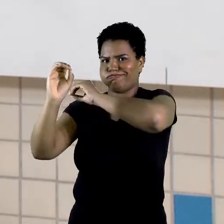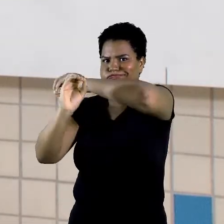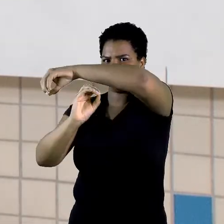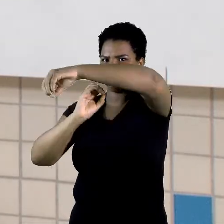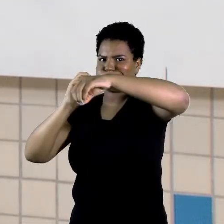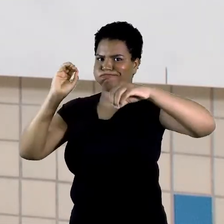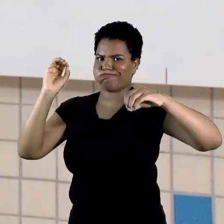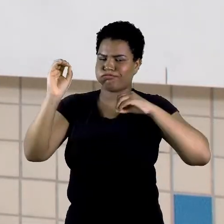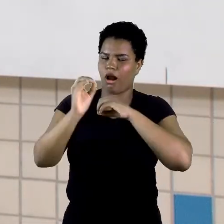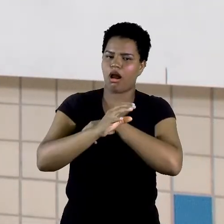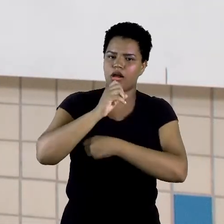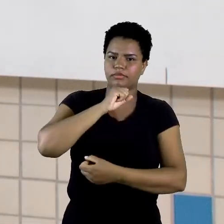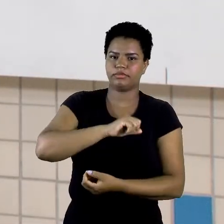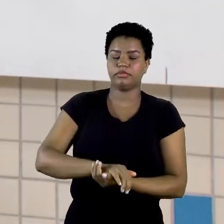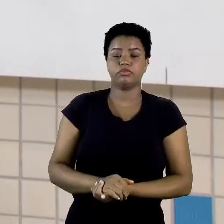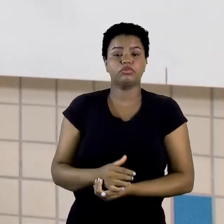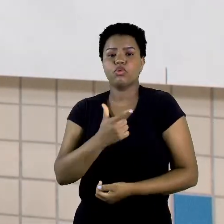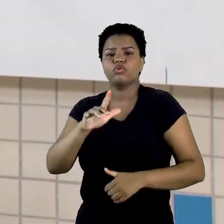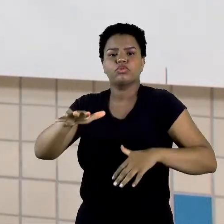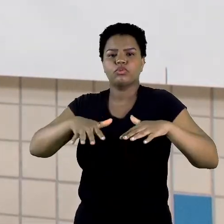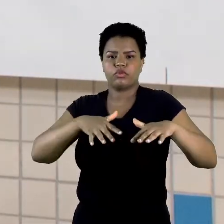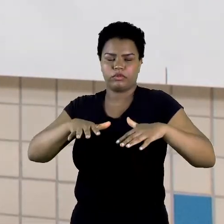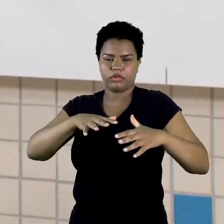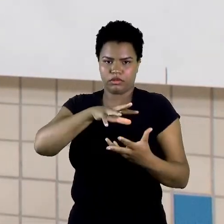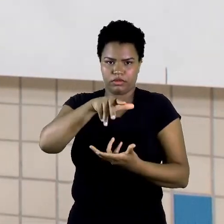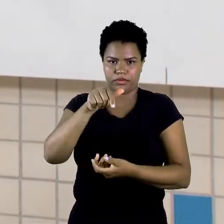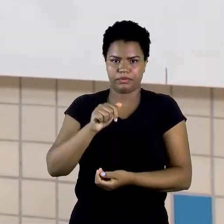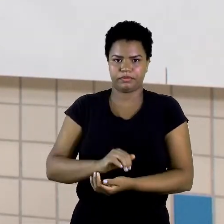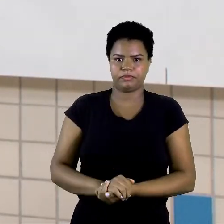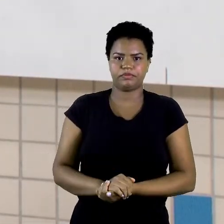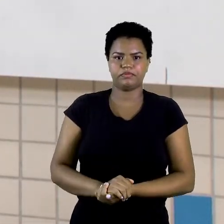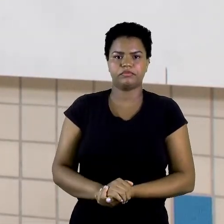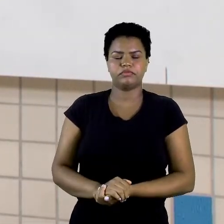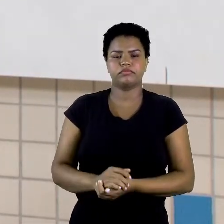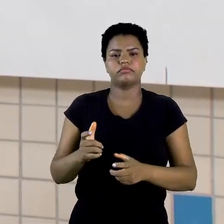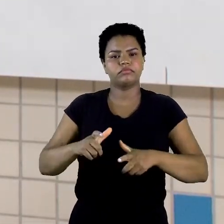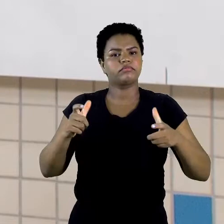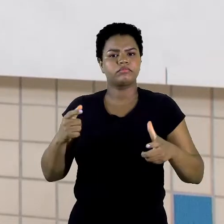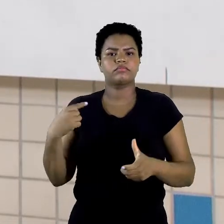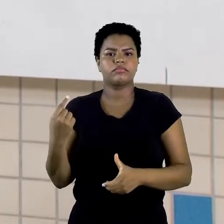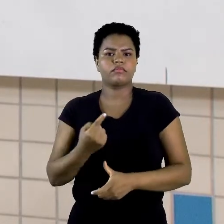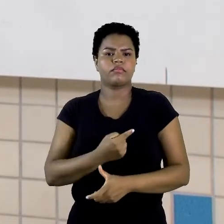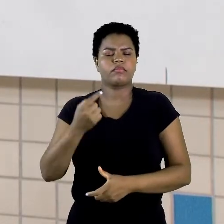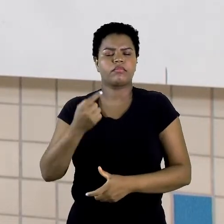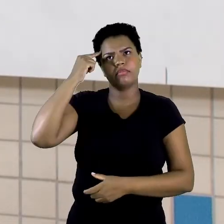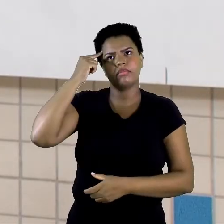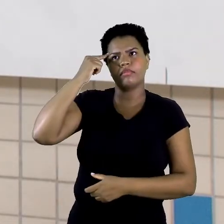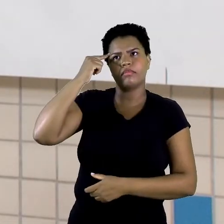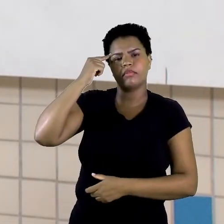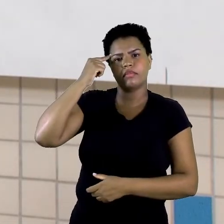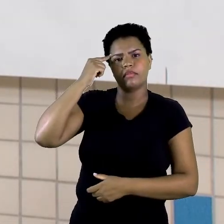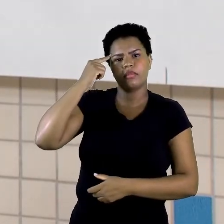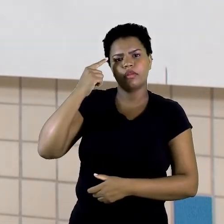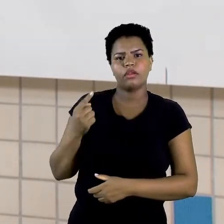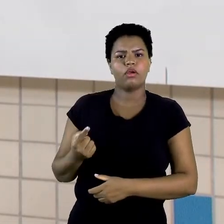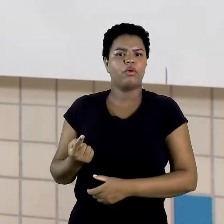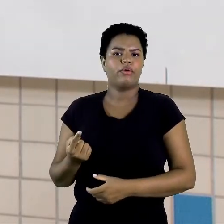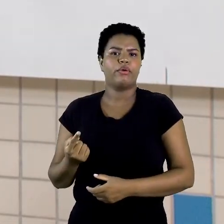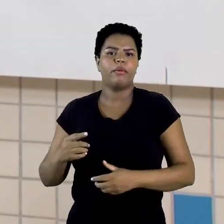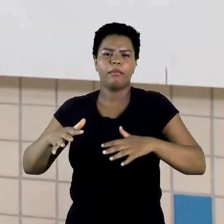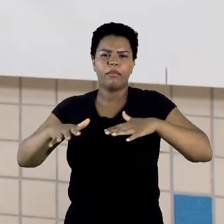Outros movimentos realizados pela Terra. A maioria de nós pensamos que os únicos movimentos